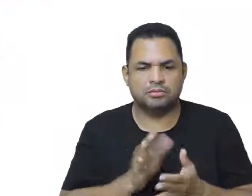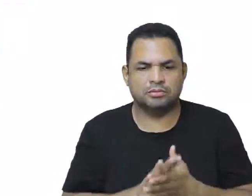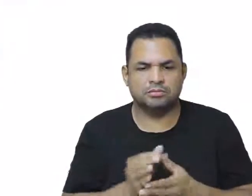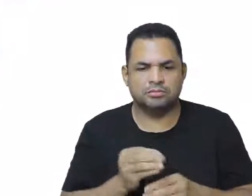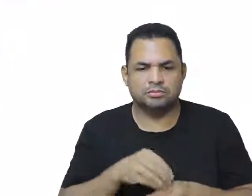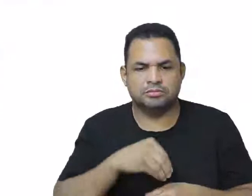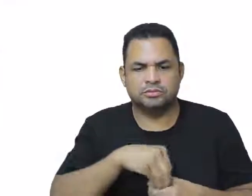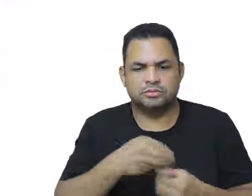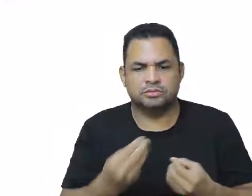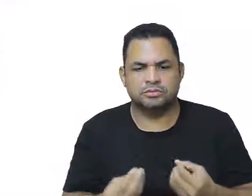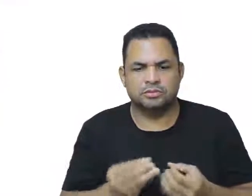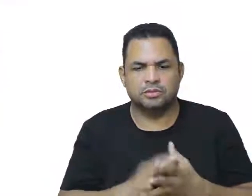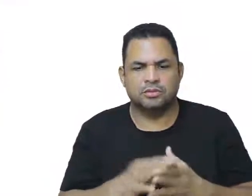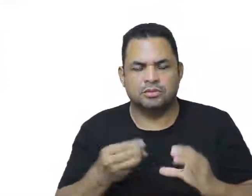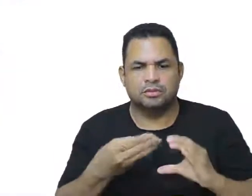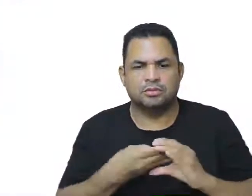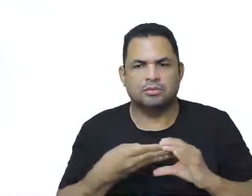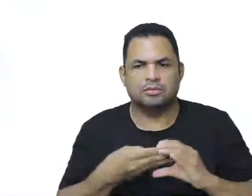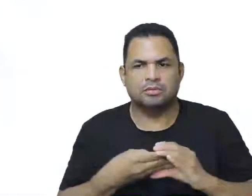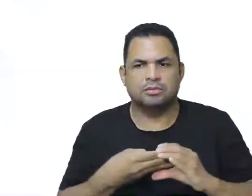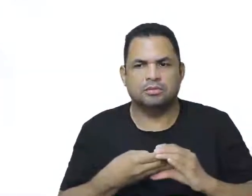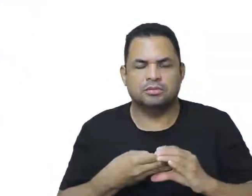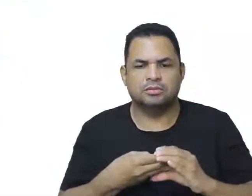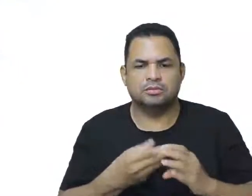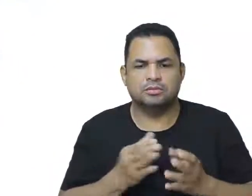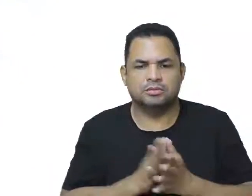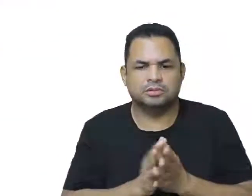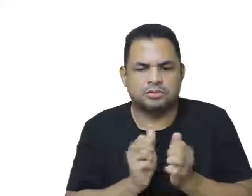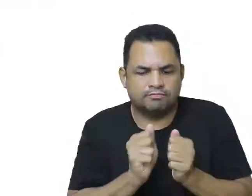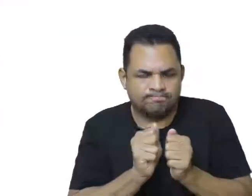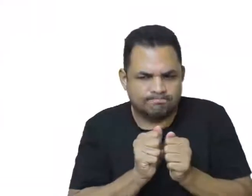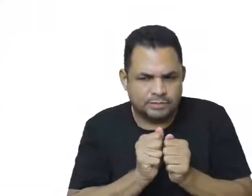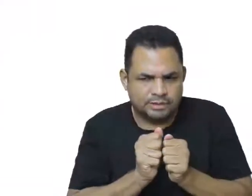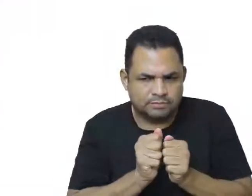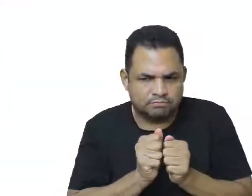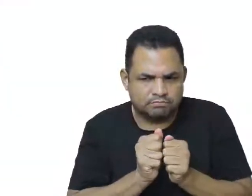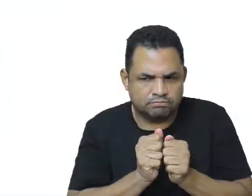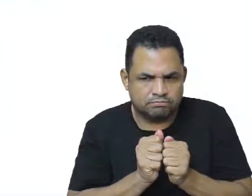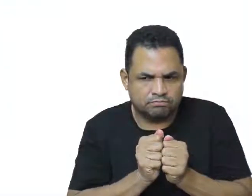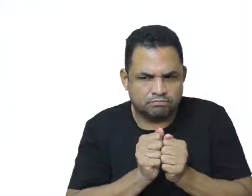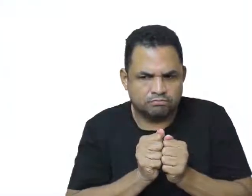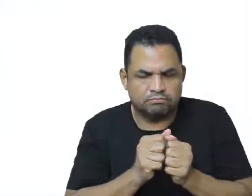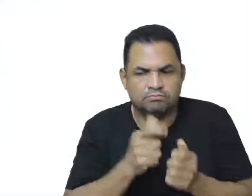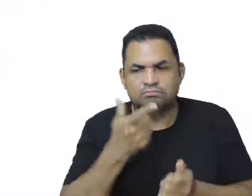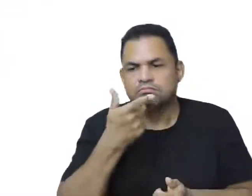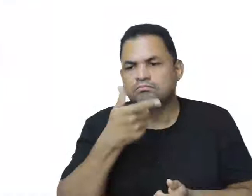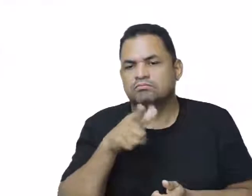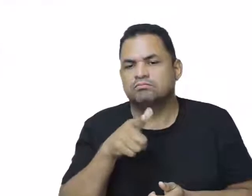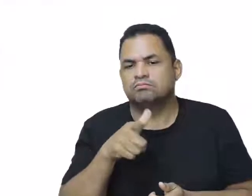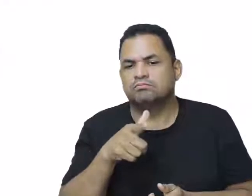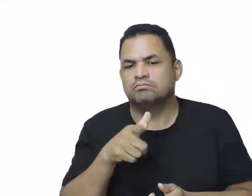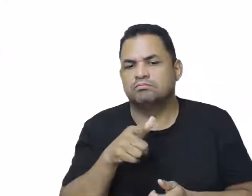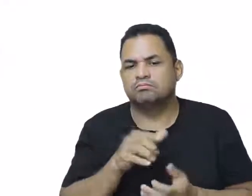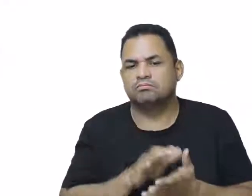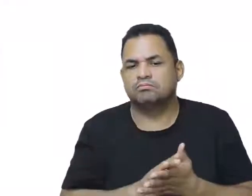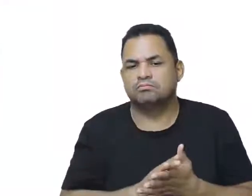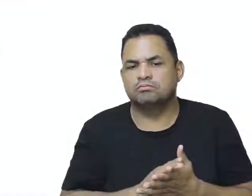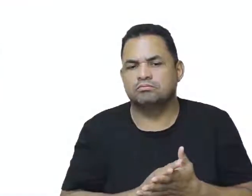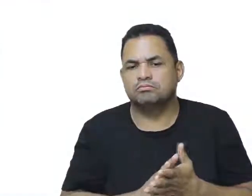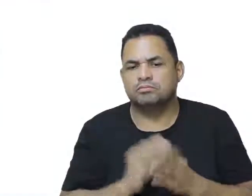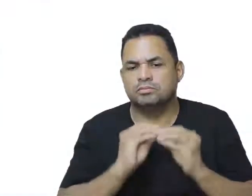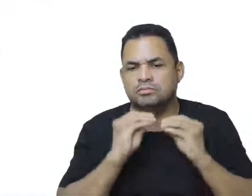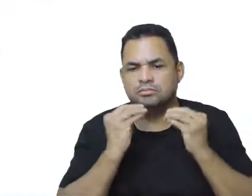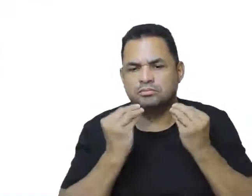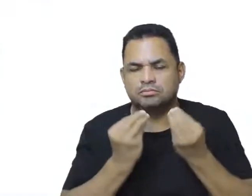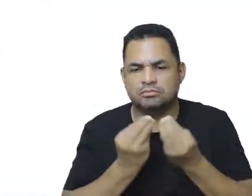fora das células, ou seja, como elas são tão juntinhas, não existe, né, a presença dessas